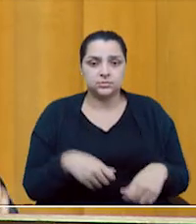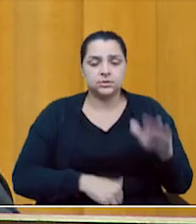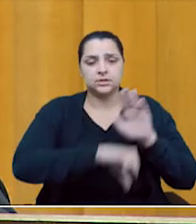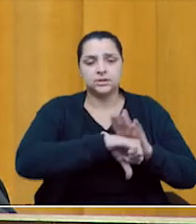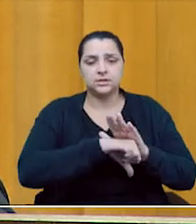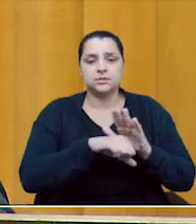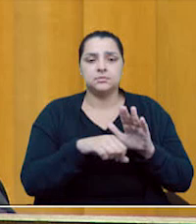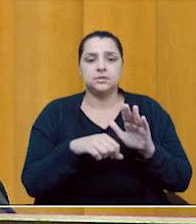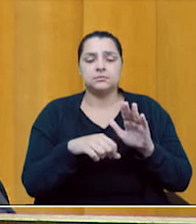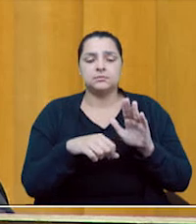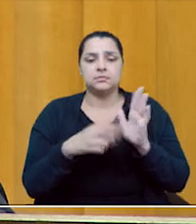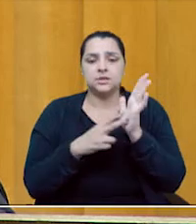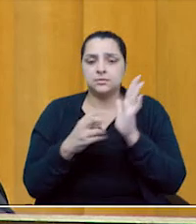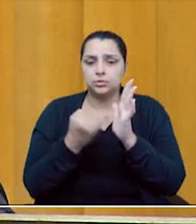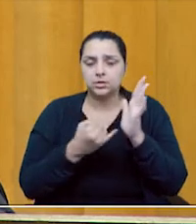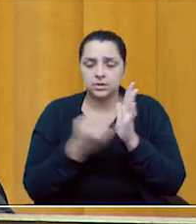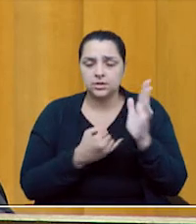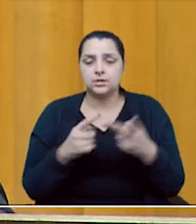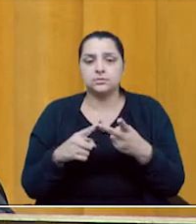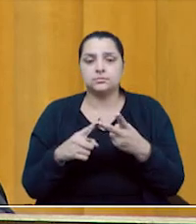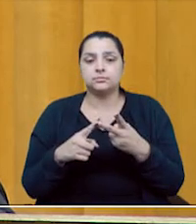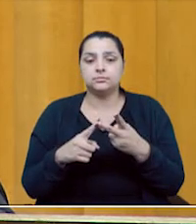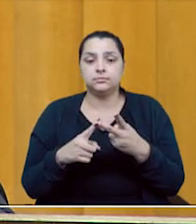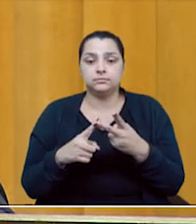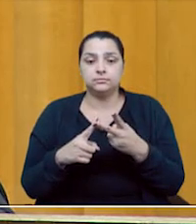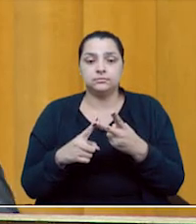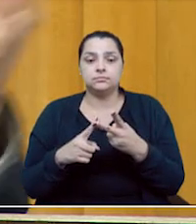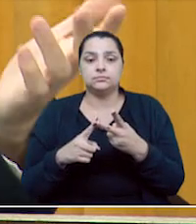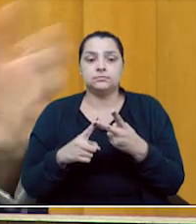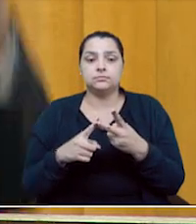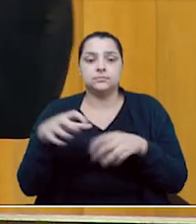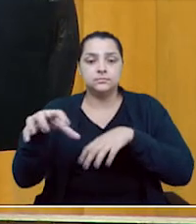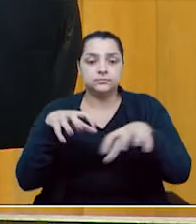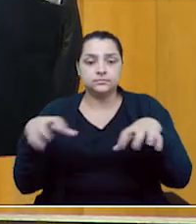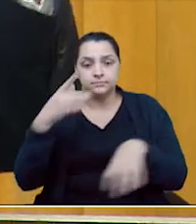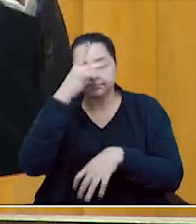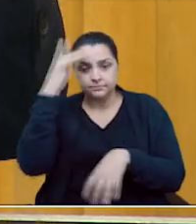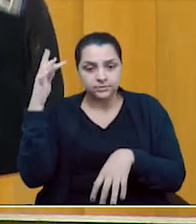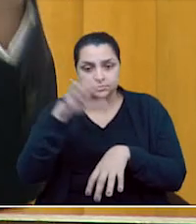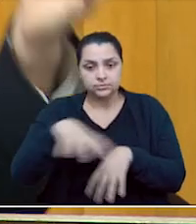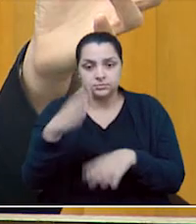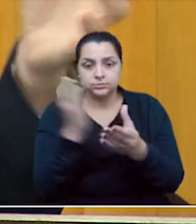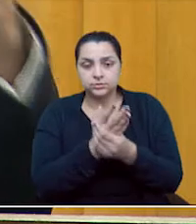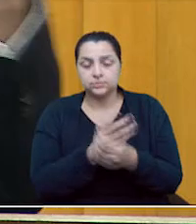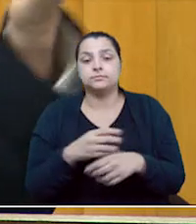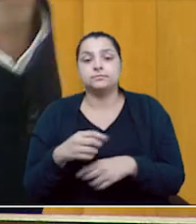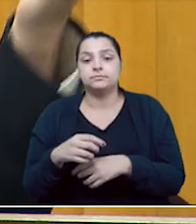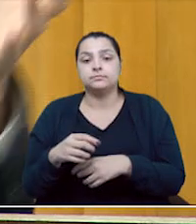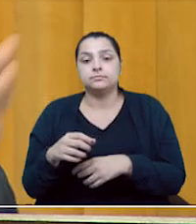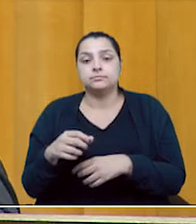etc. A atribuição de pesos a processos por classes e assuntos. Ação civil pública tem que pesar mais que uma